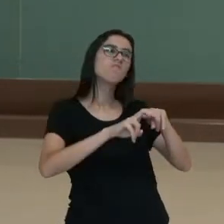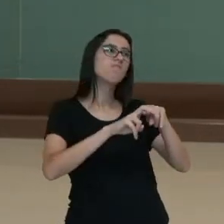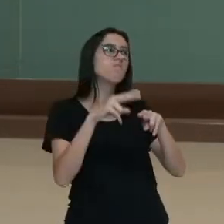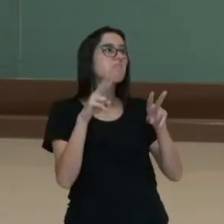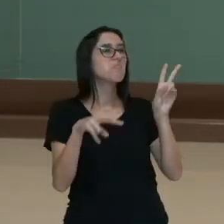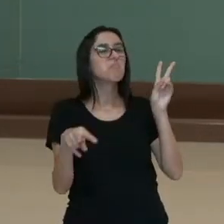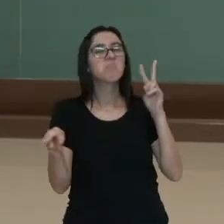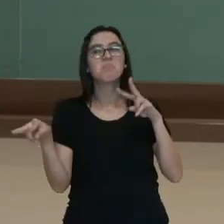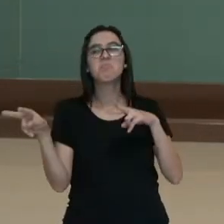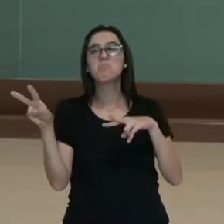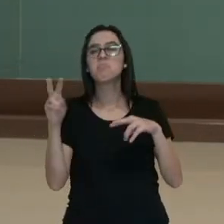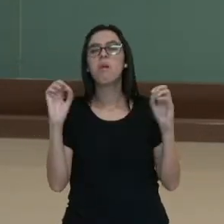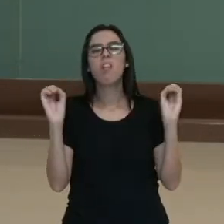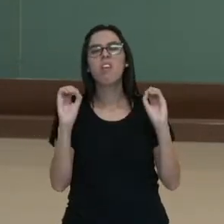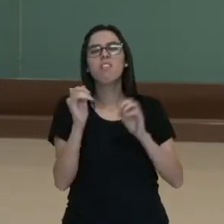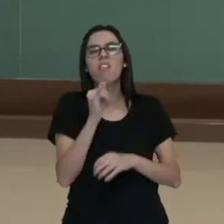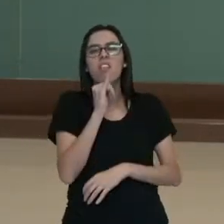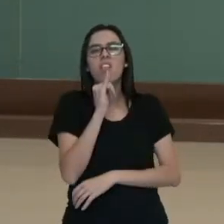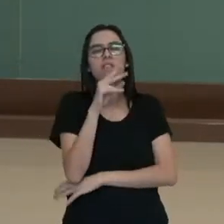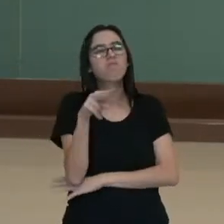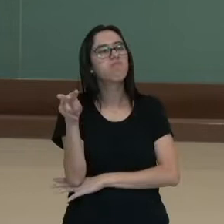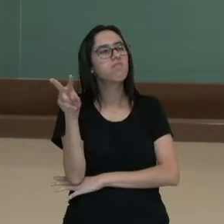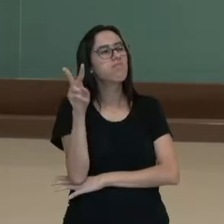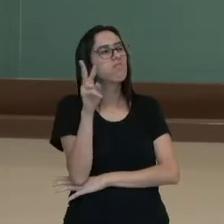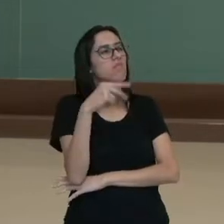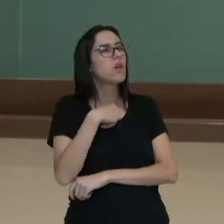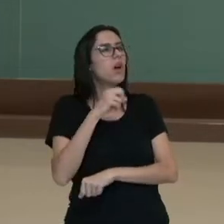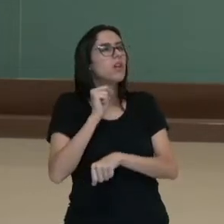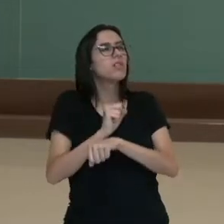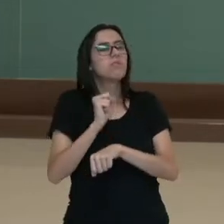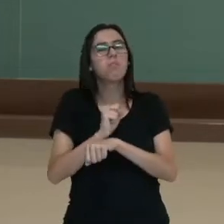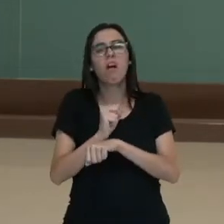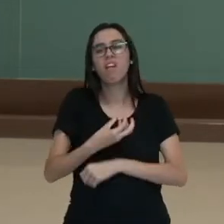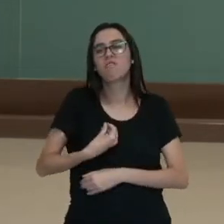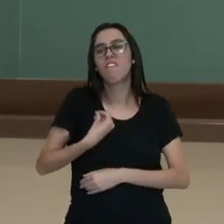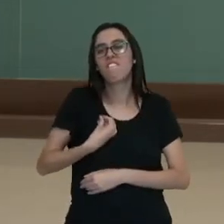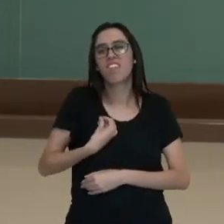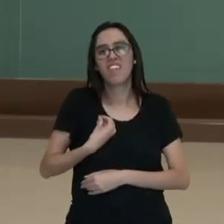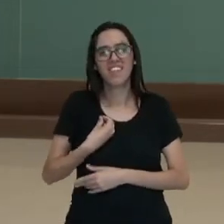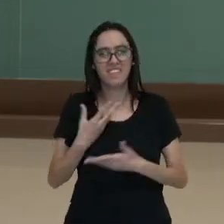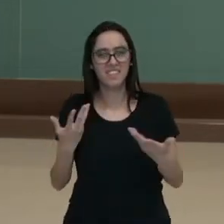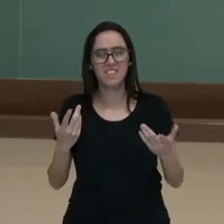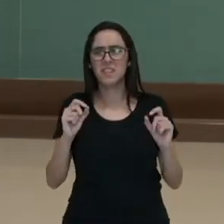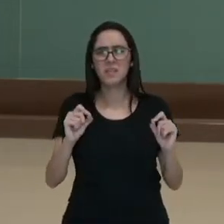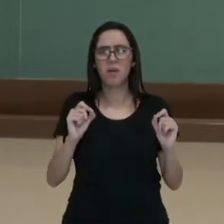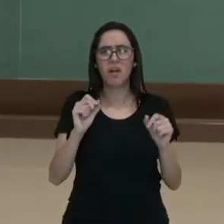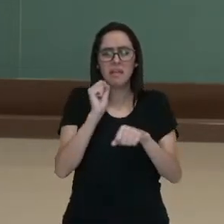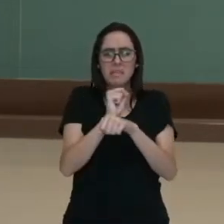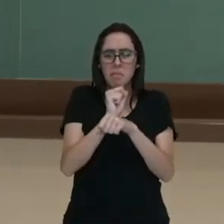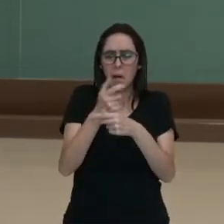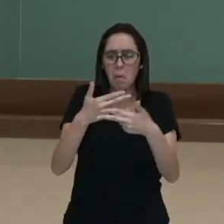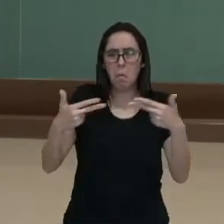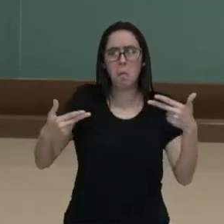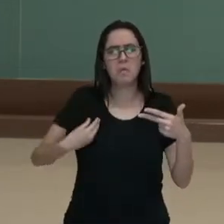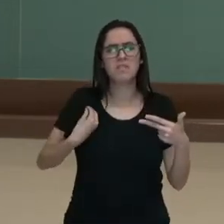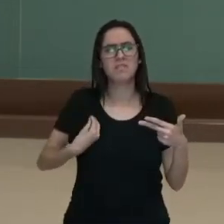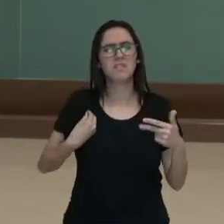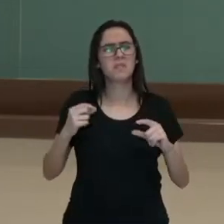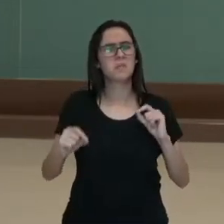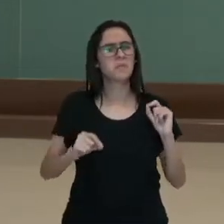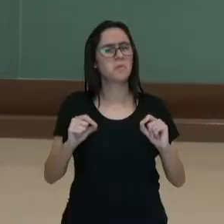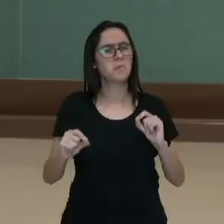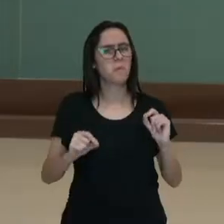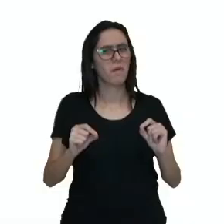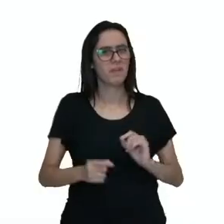para o horizonte. Estou esperando algo da vida. E o que será esse algo? Vamos a ver?